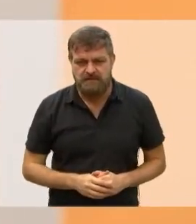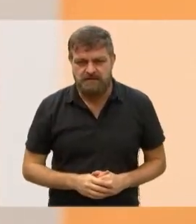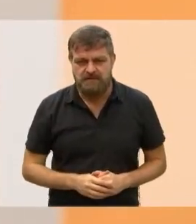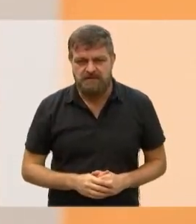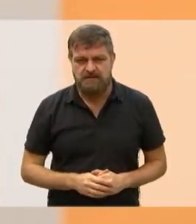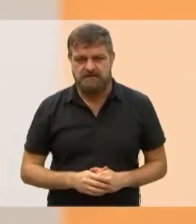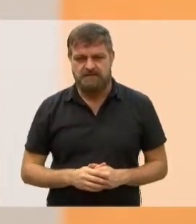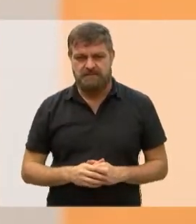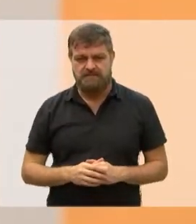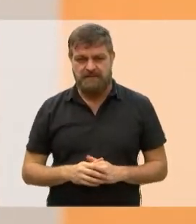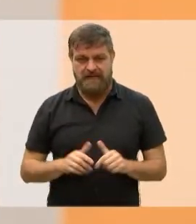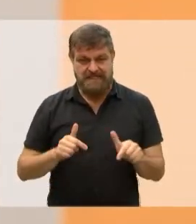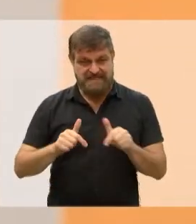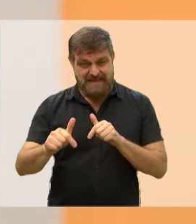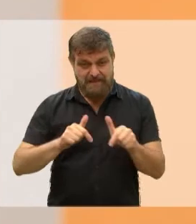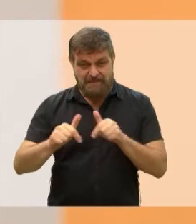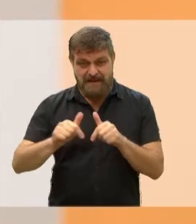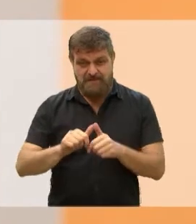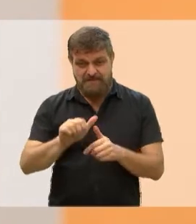Olha na Arca,